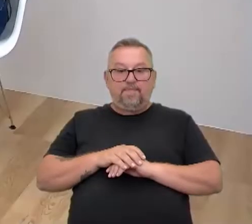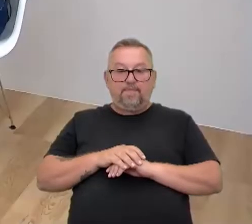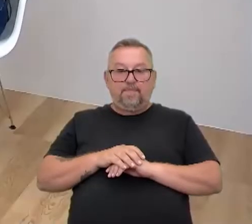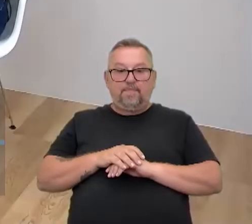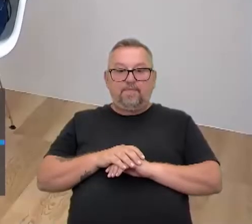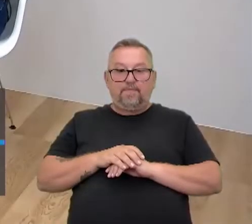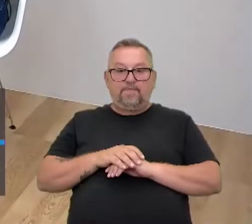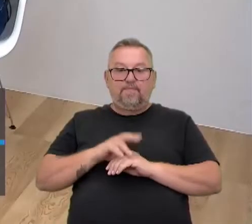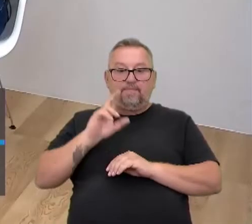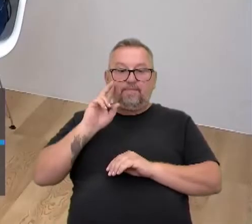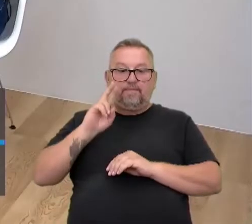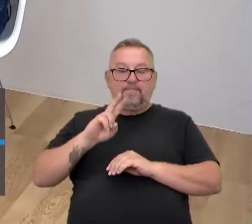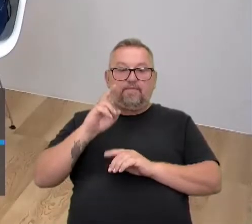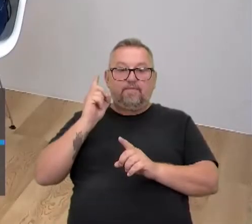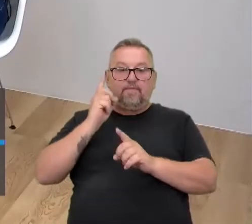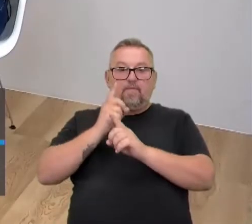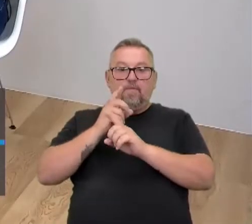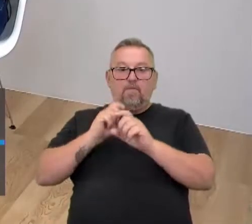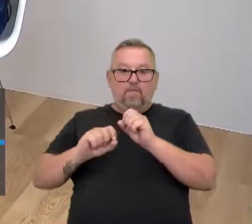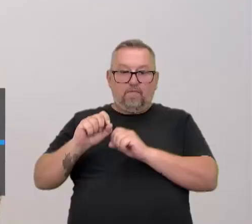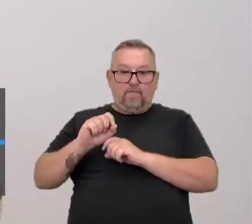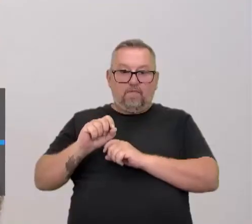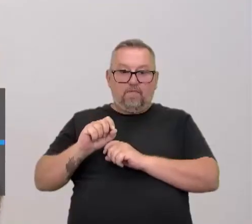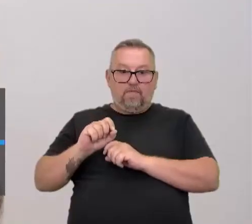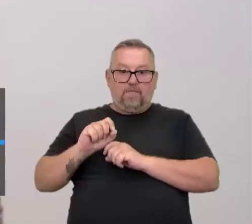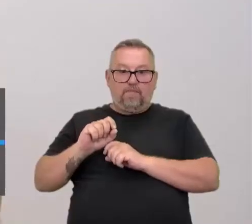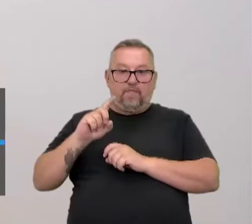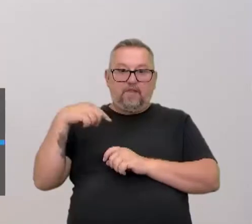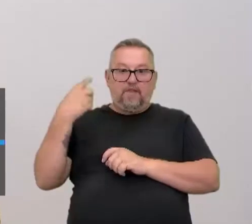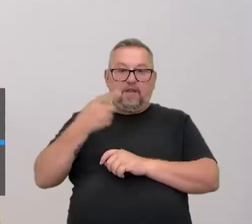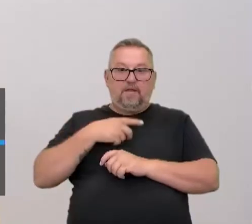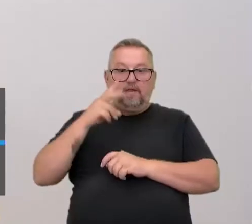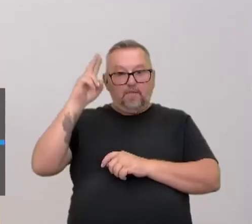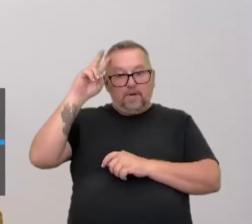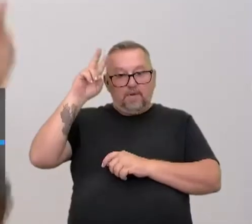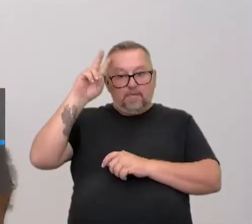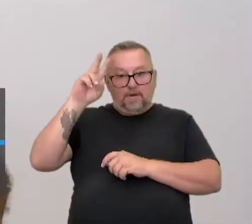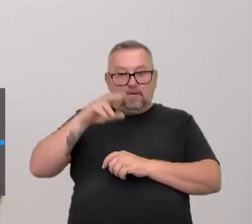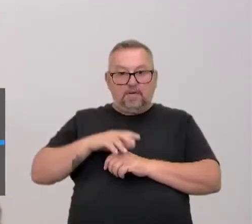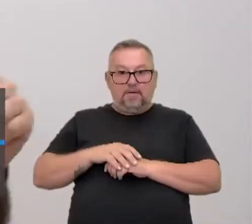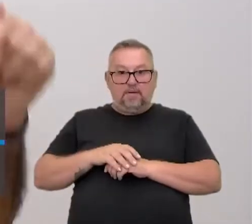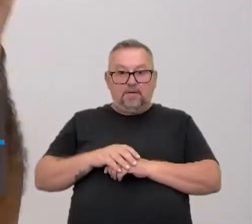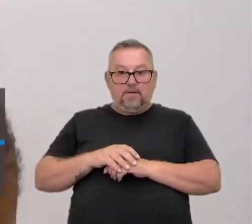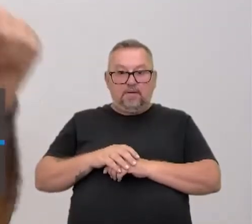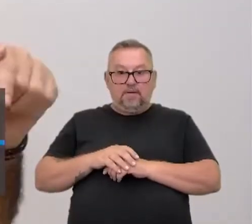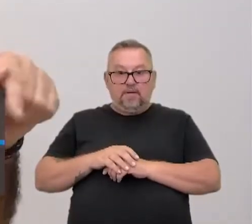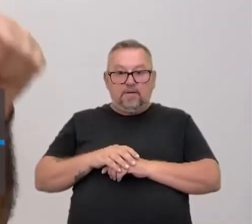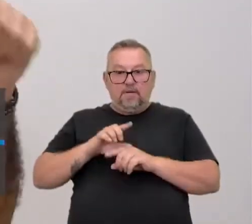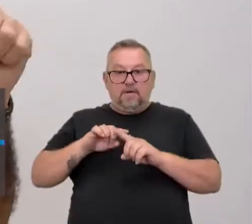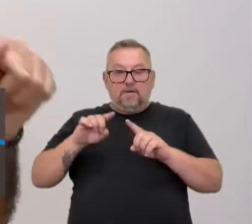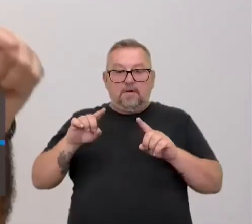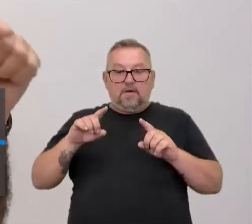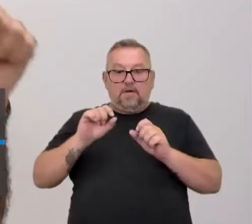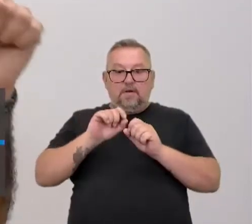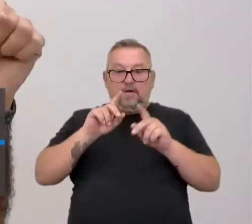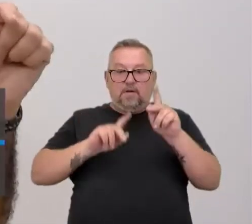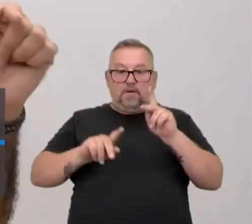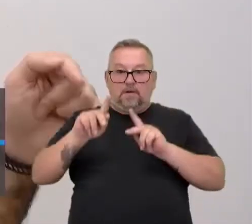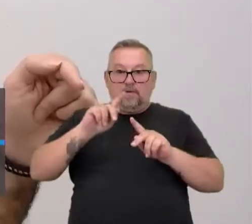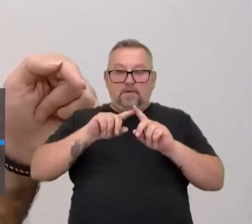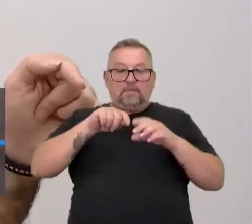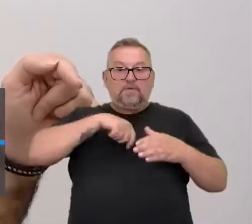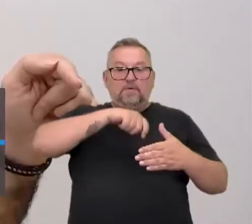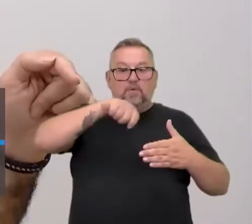falou no começo do encontro que eu achei muito legal. E a gente sempre bom lembrar. A identidade de um povo se faz pela